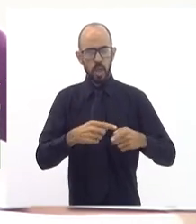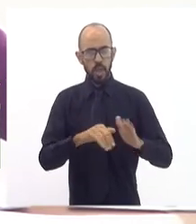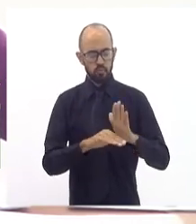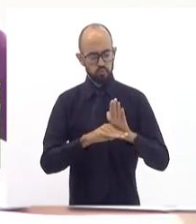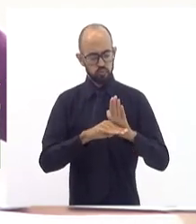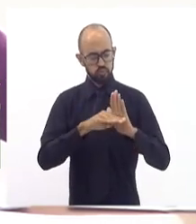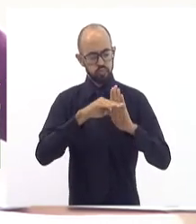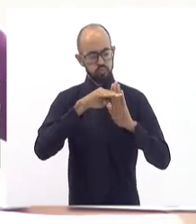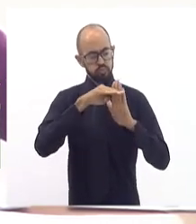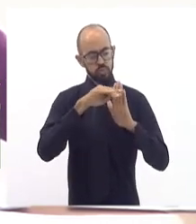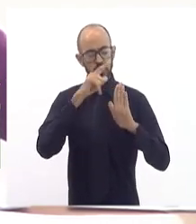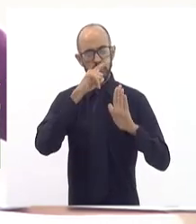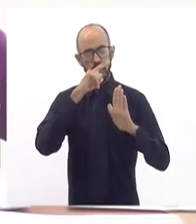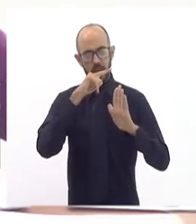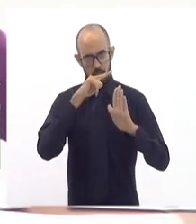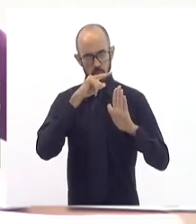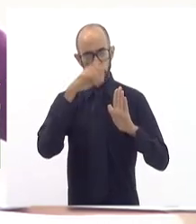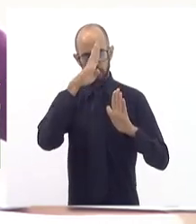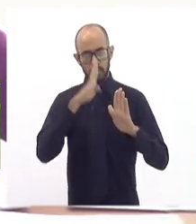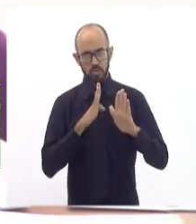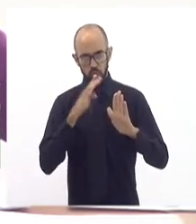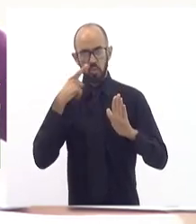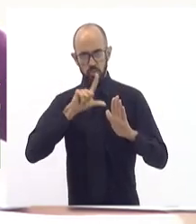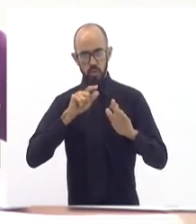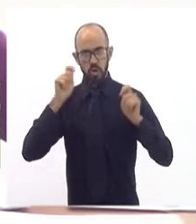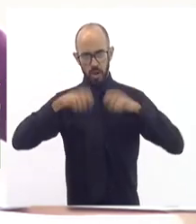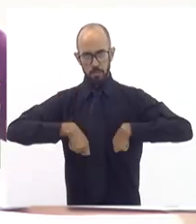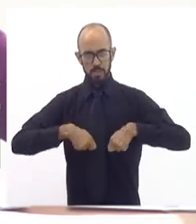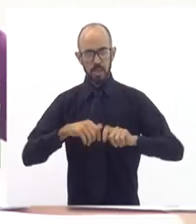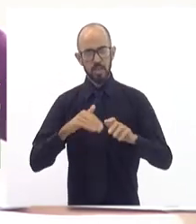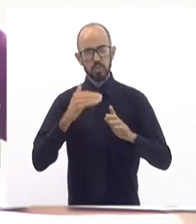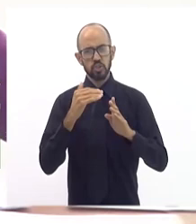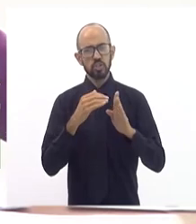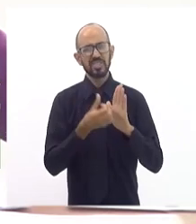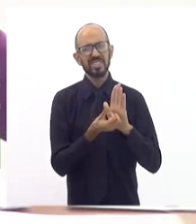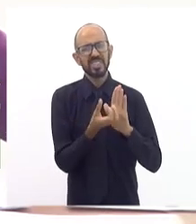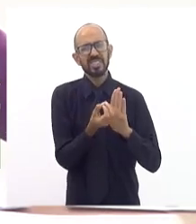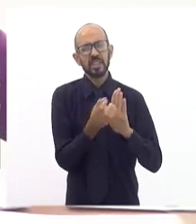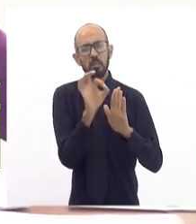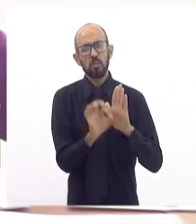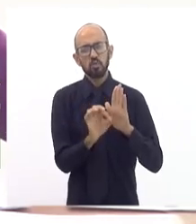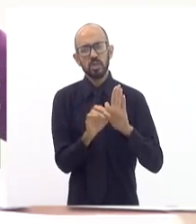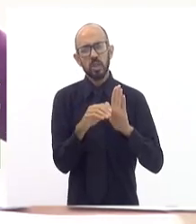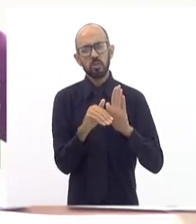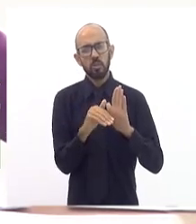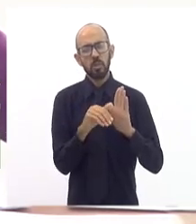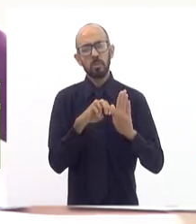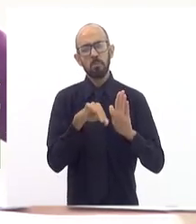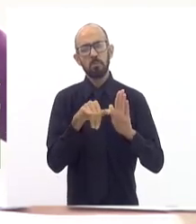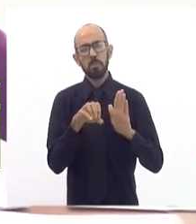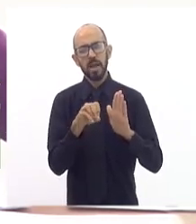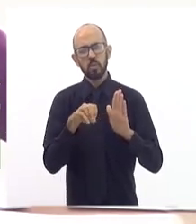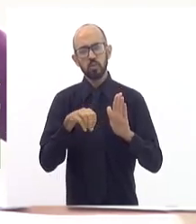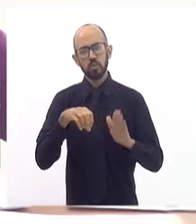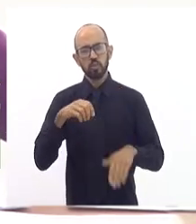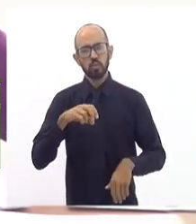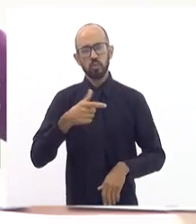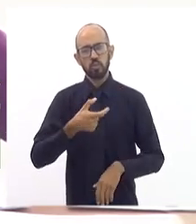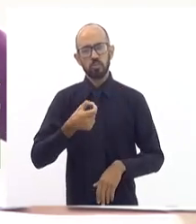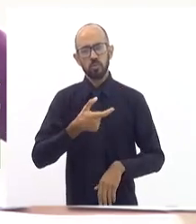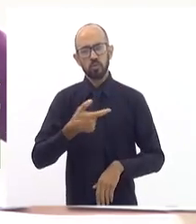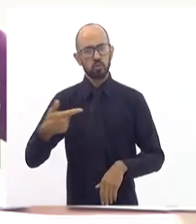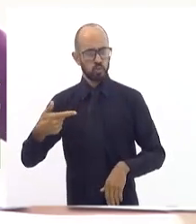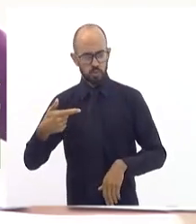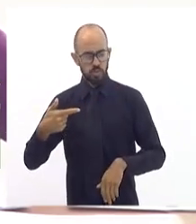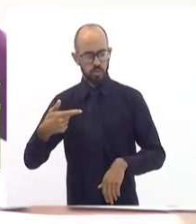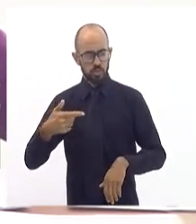elétricos hidrelétricas do Brasil atingir uma capacidade média de sessenta por cento em mais de 22 mas no mesmo